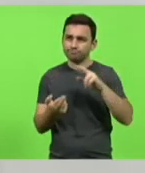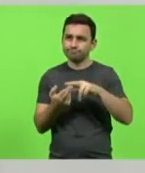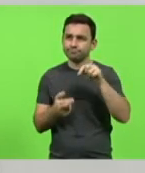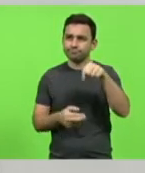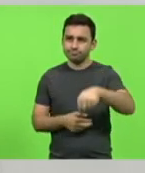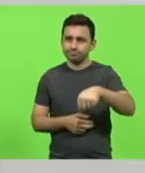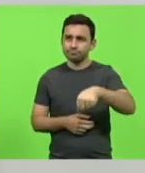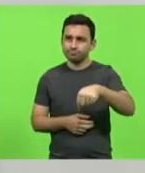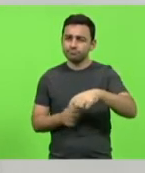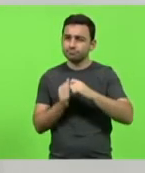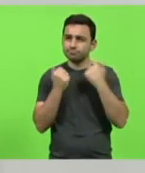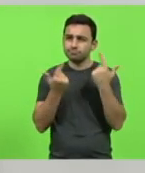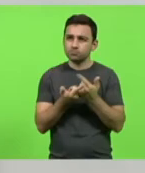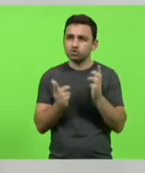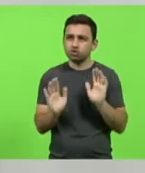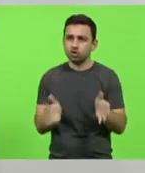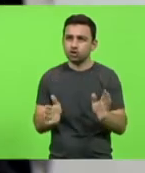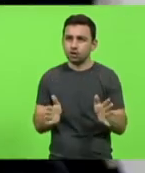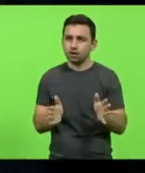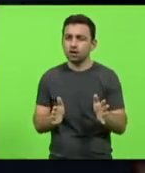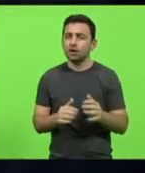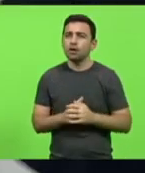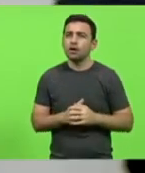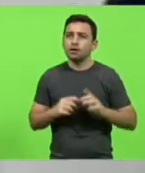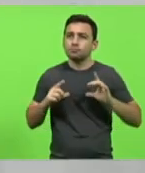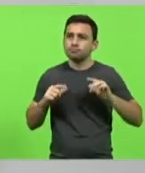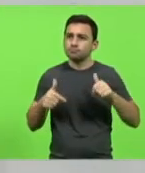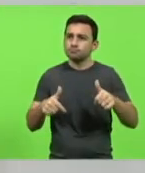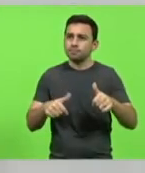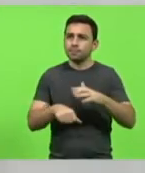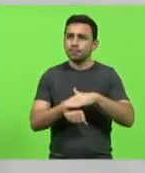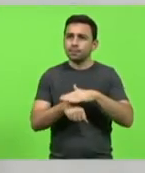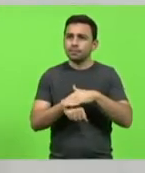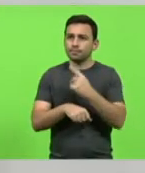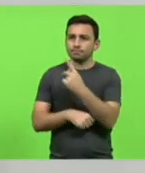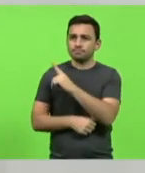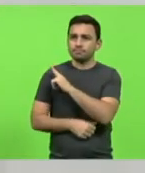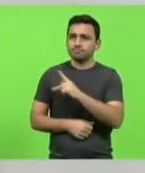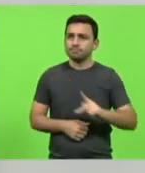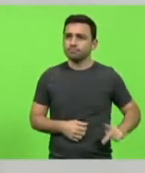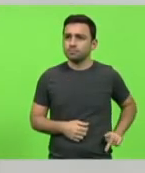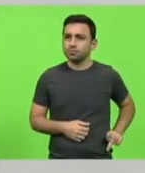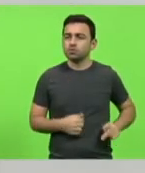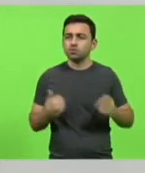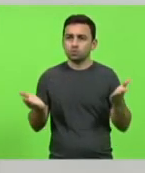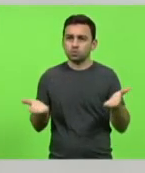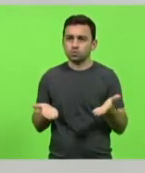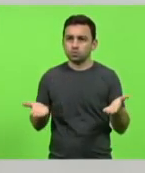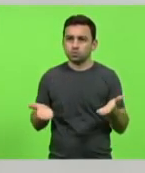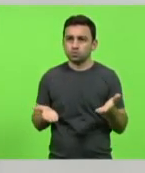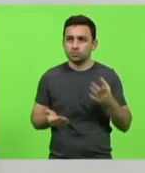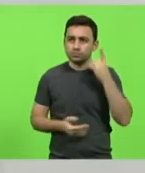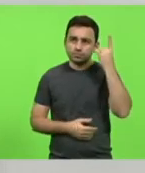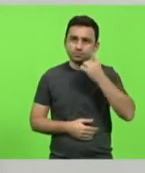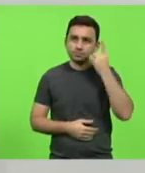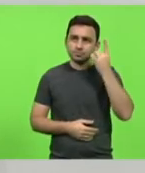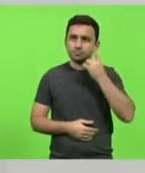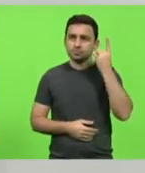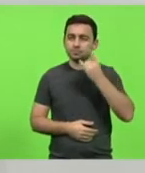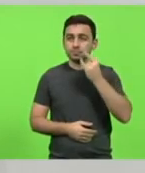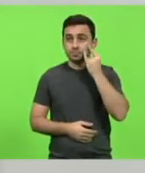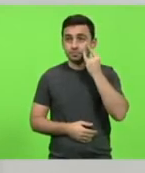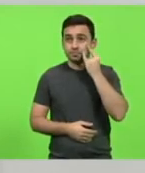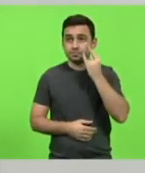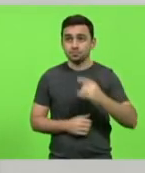nesta Assembleia, inclusive por iniciativa do nosso então presidente, hoje da Casa, o deputado Mauro de